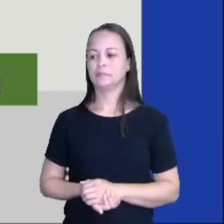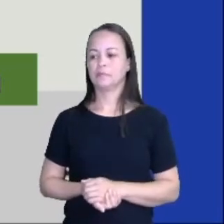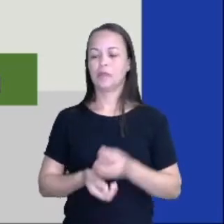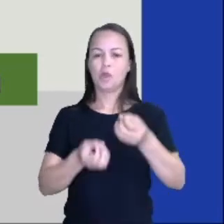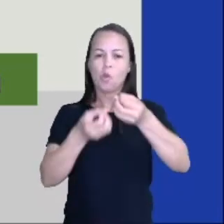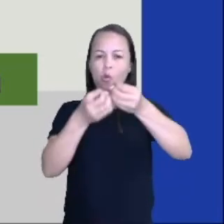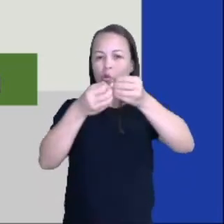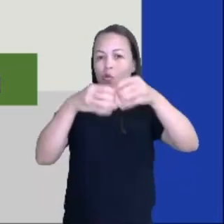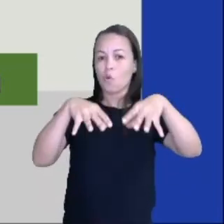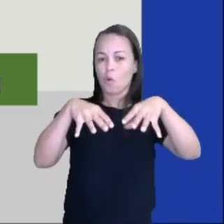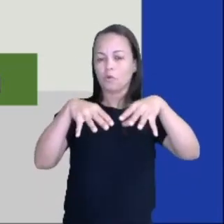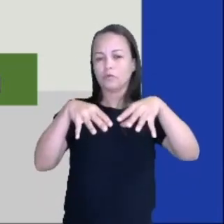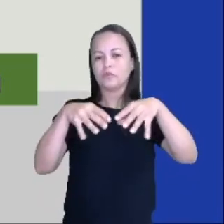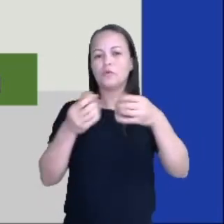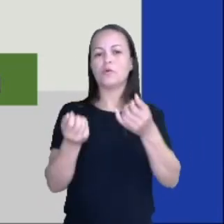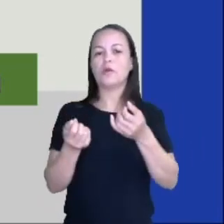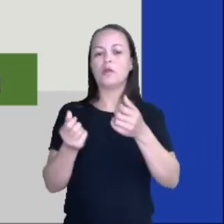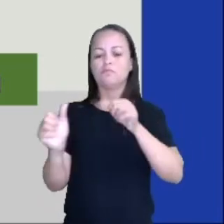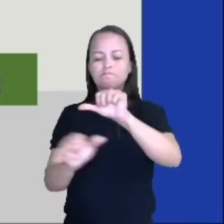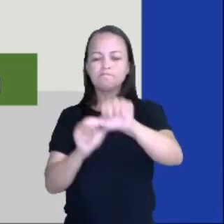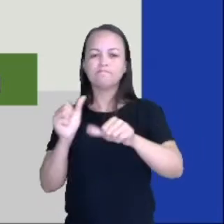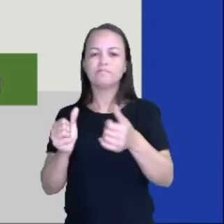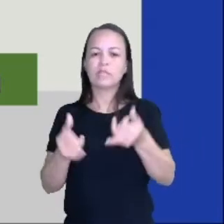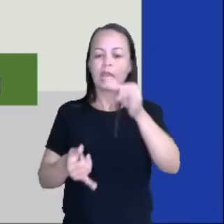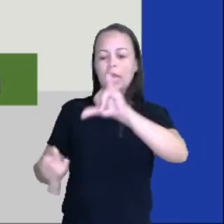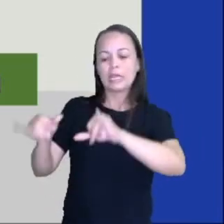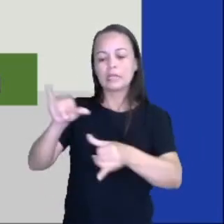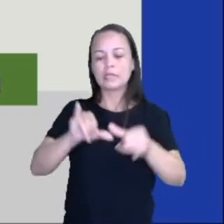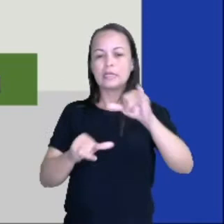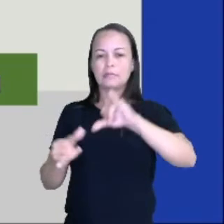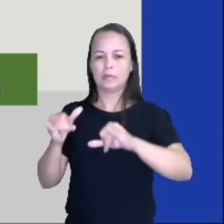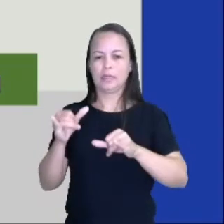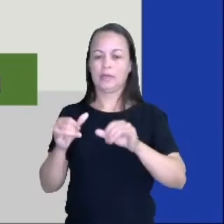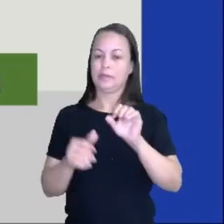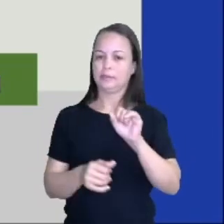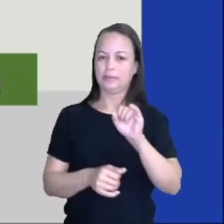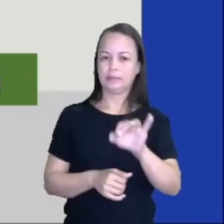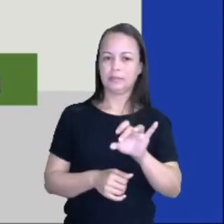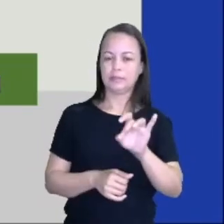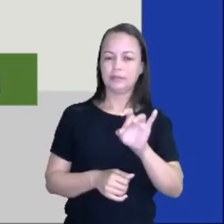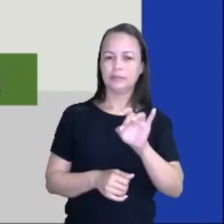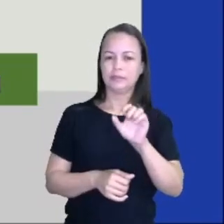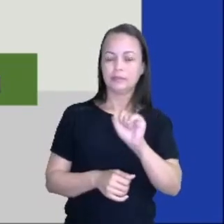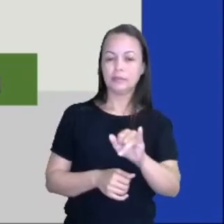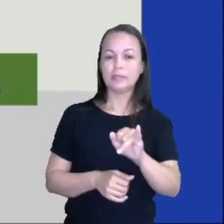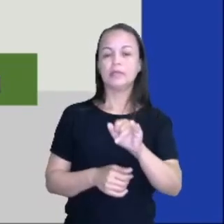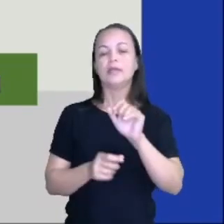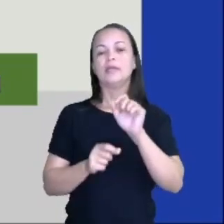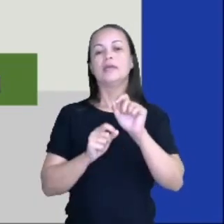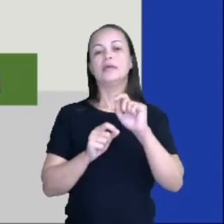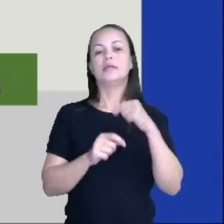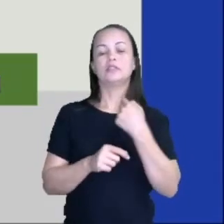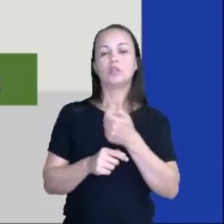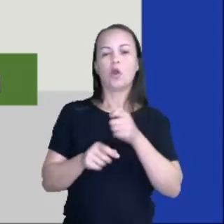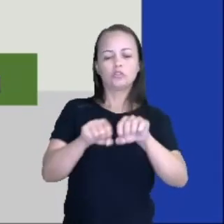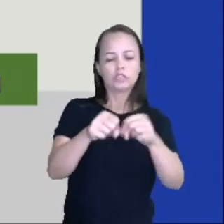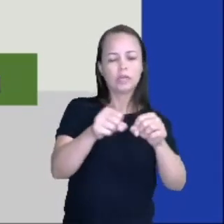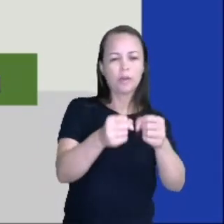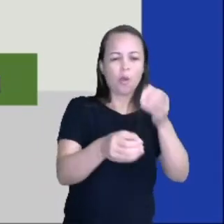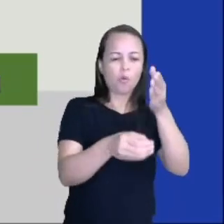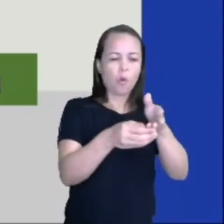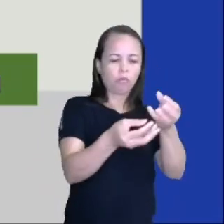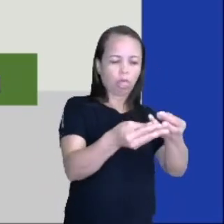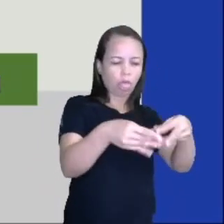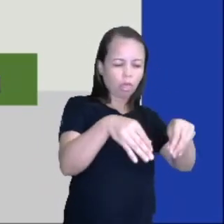O ovo é uma transformação química. Se nós quebrarmos um ovo cru, a gente percebe, né, como